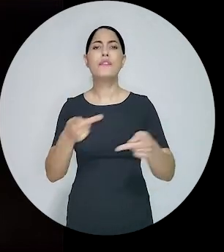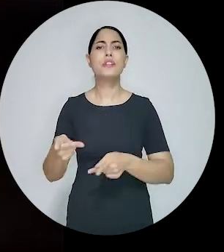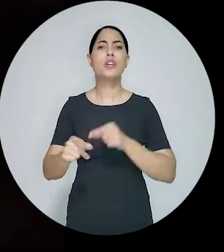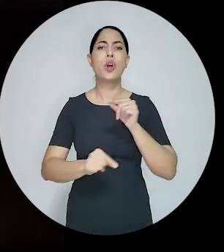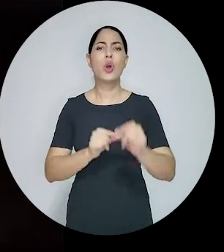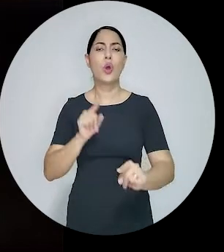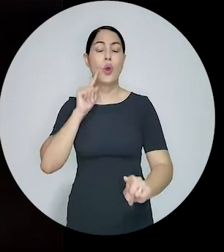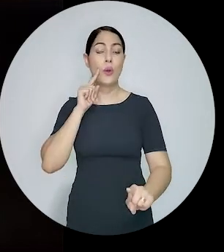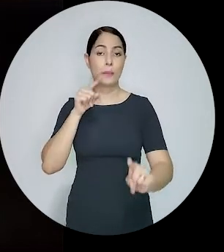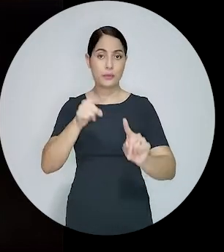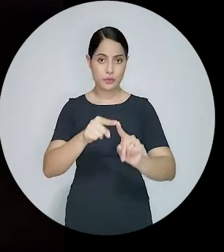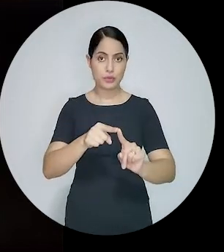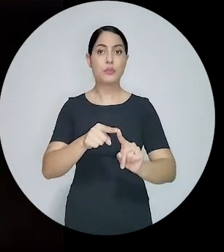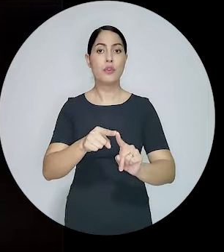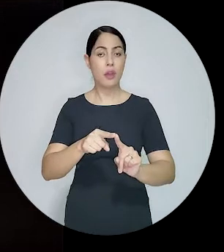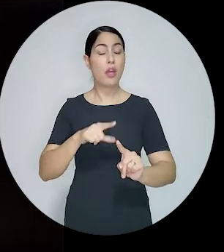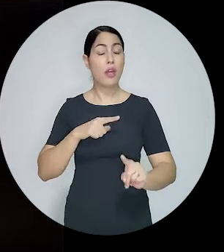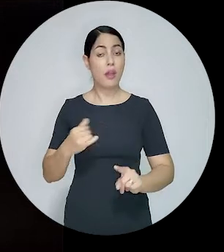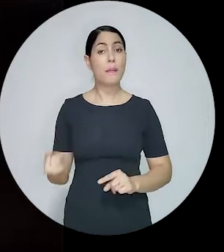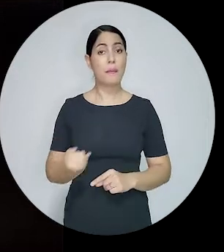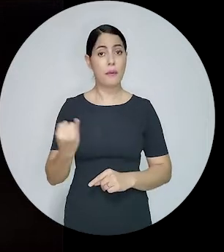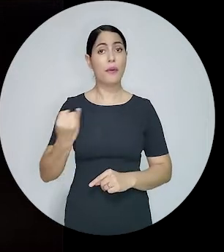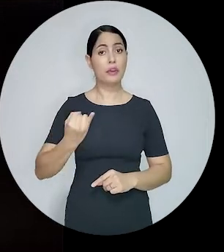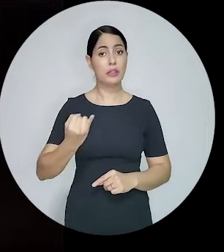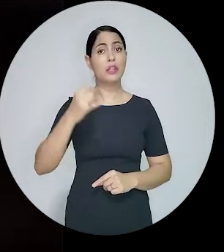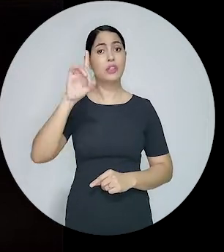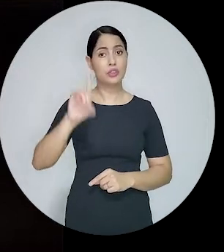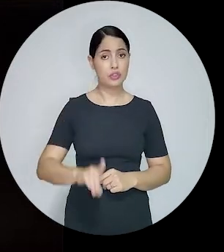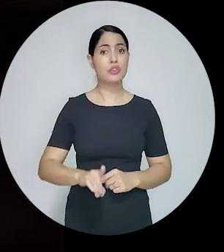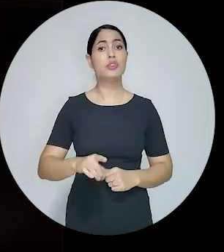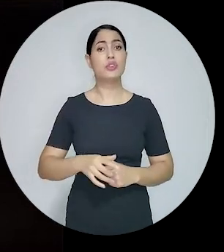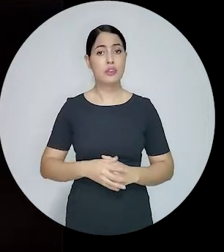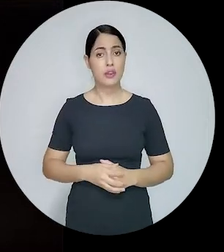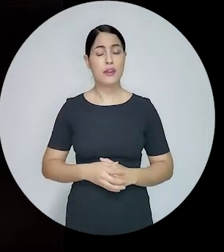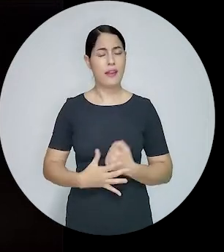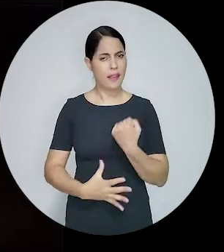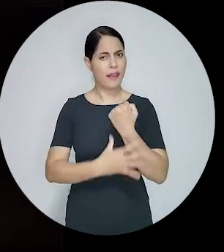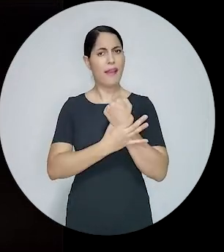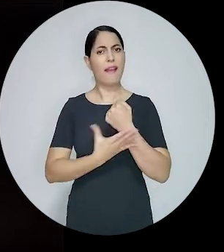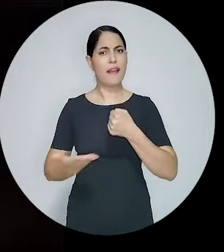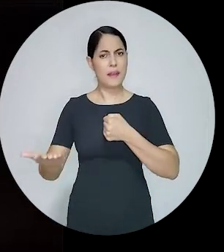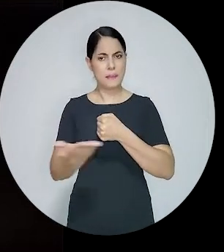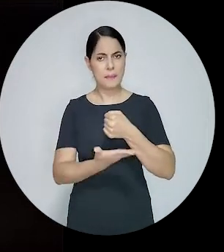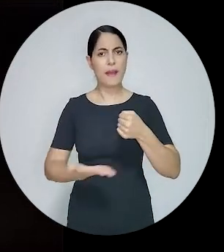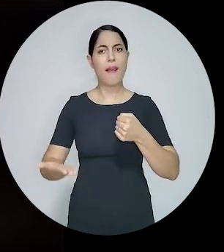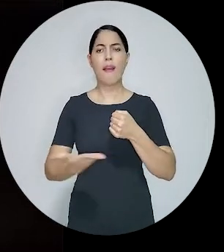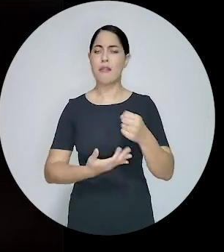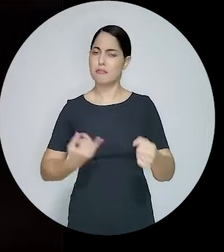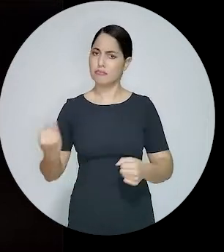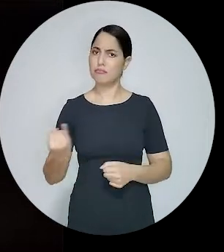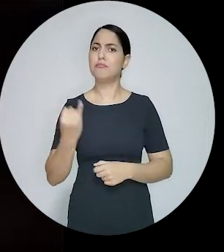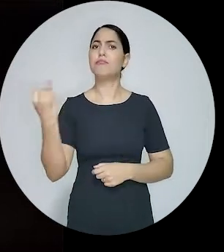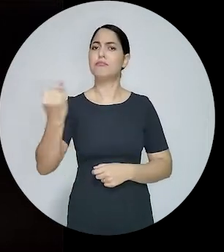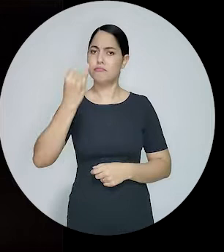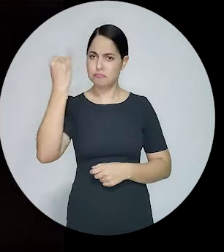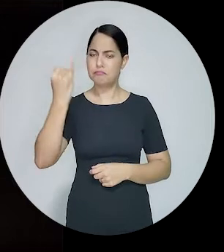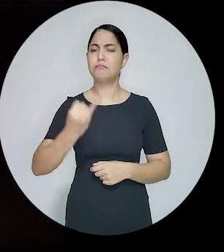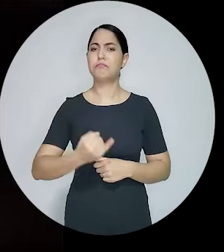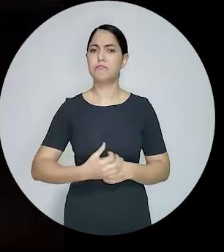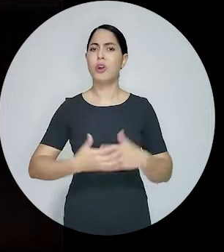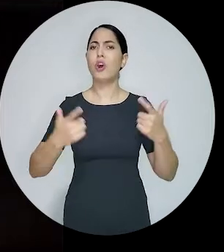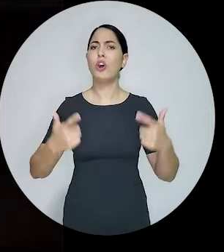a efetividade desse direito que é previsto na Constituição. É uma garantia fundamental, portanto, o